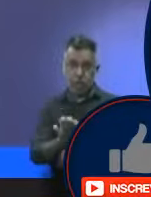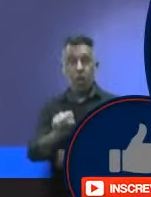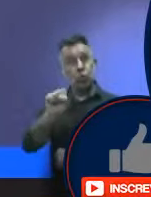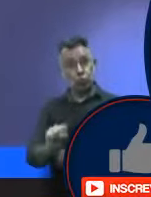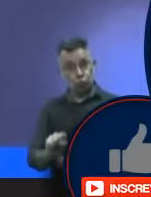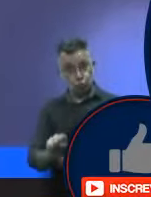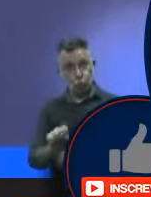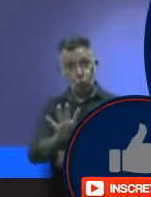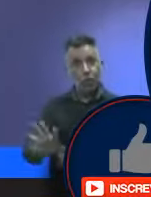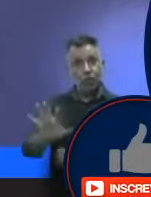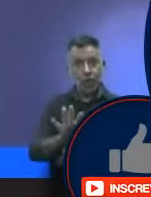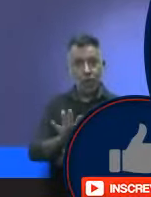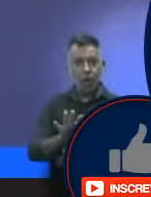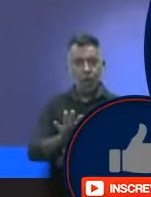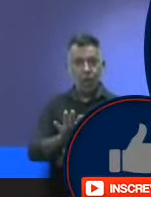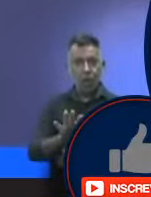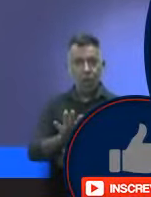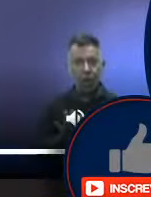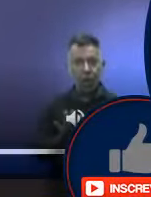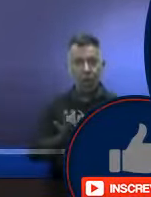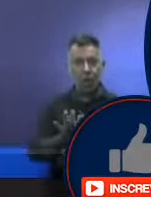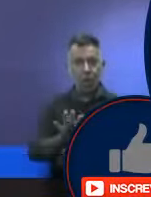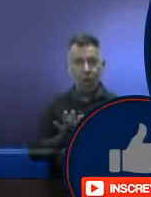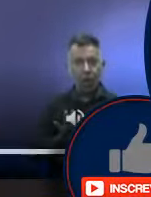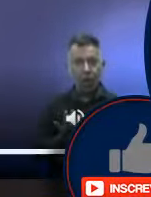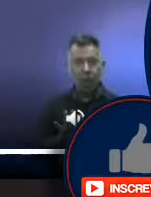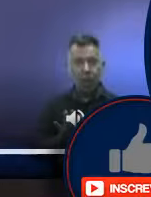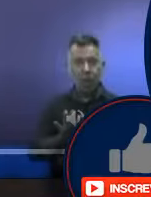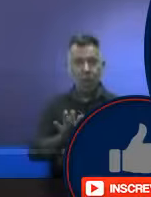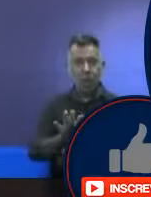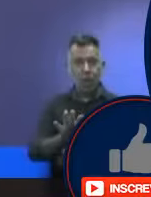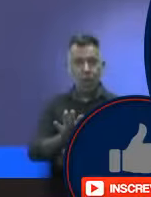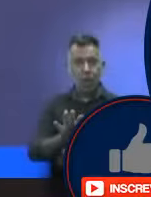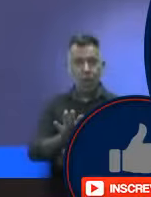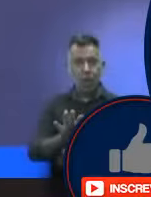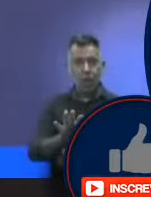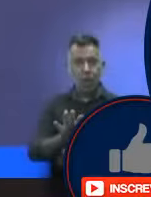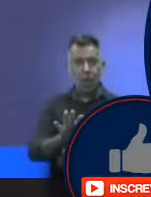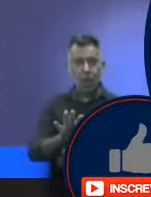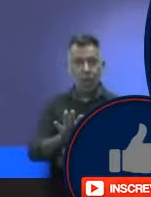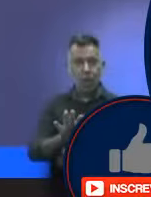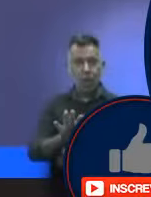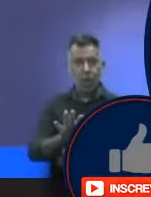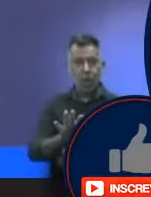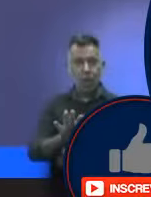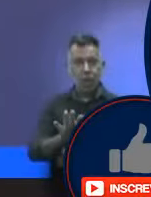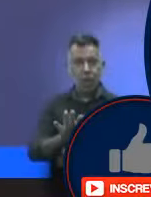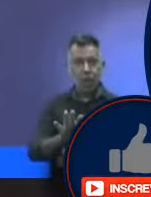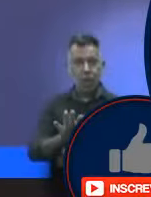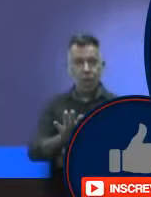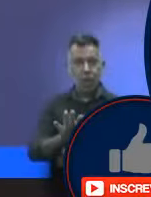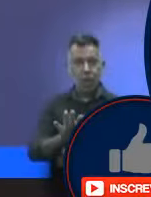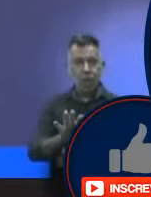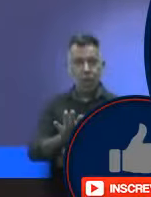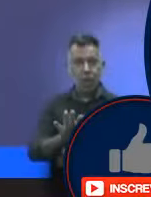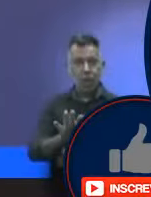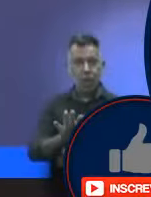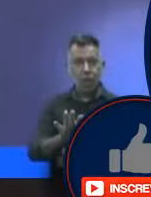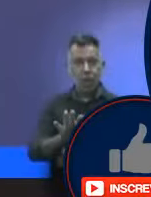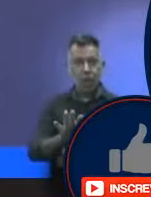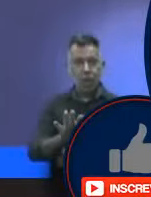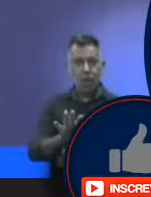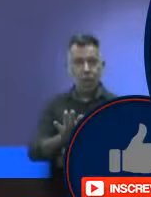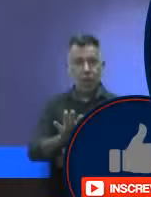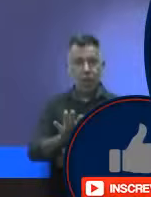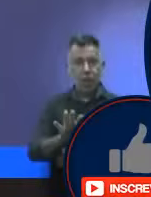Sul e Sudeste e os demais... Vai travar de novo. Ah, não é possível, né? Eita, não. Peraí. Problemas